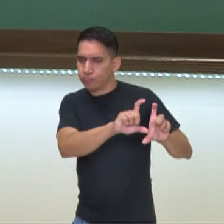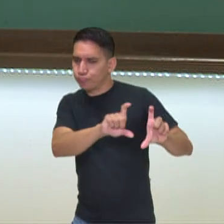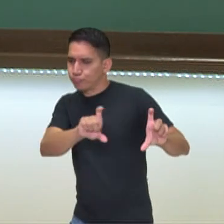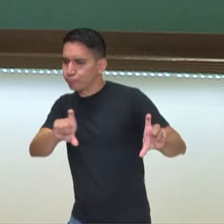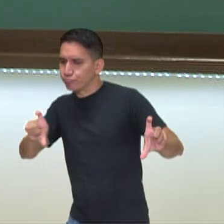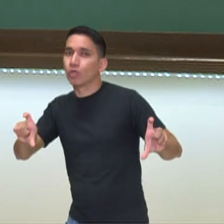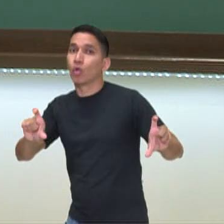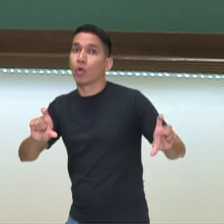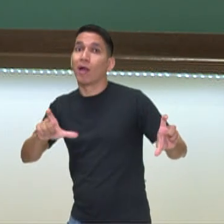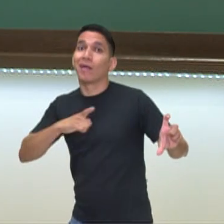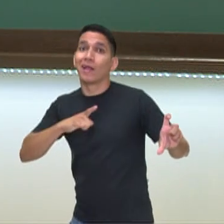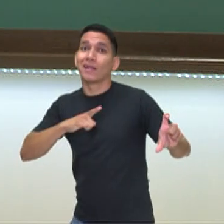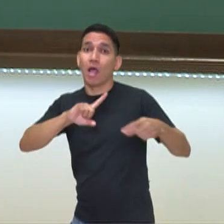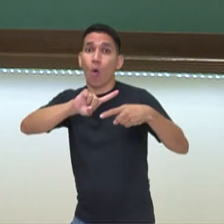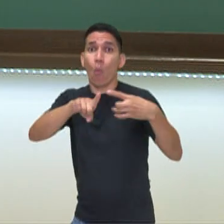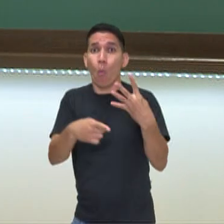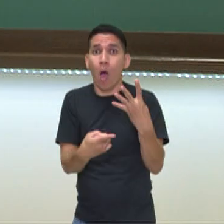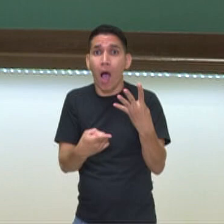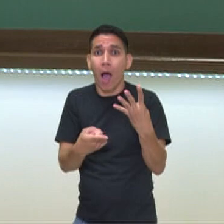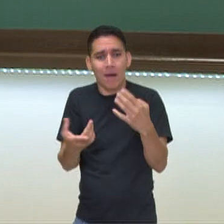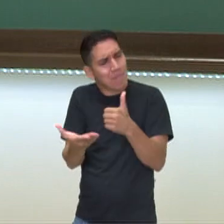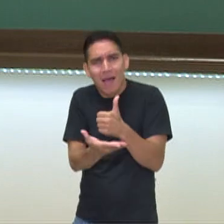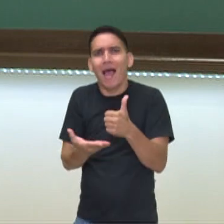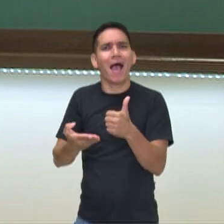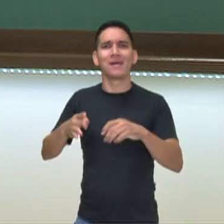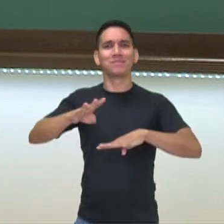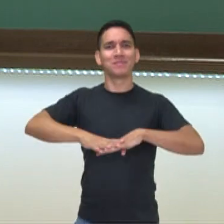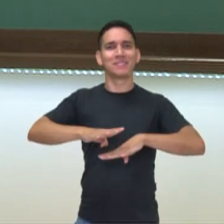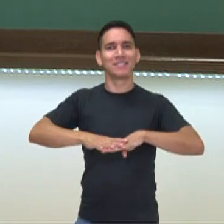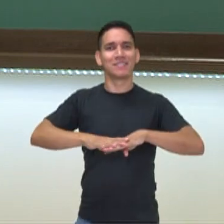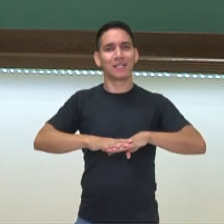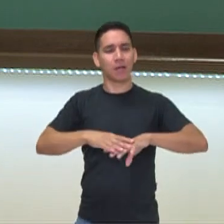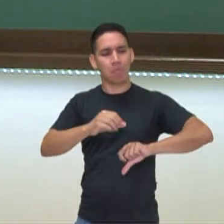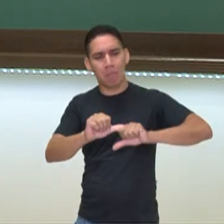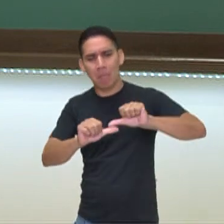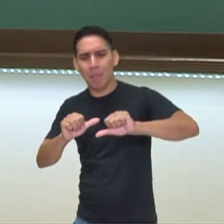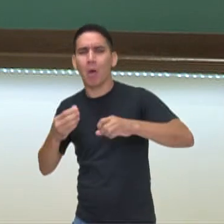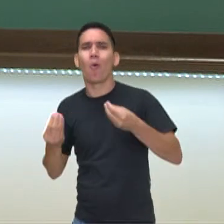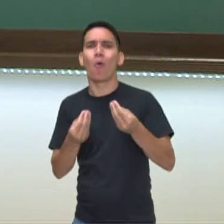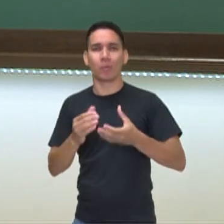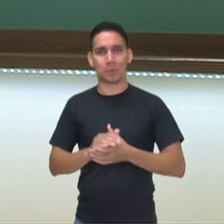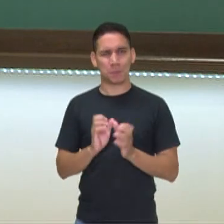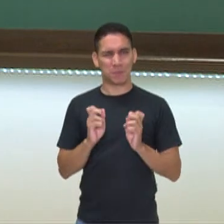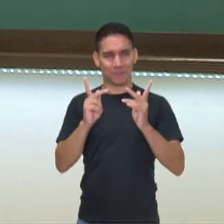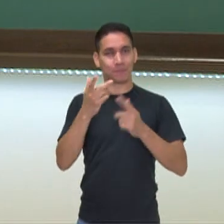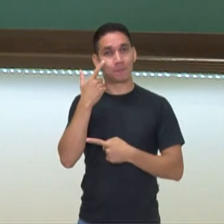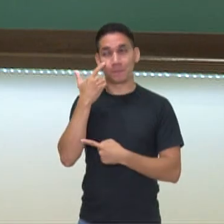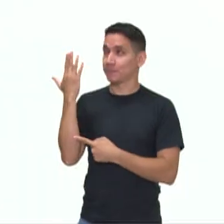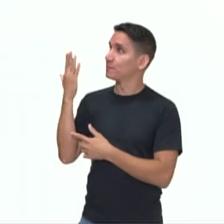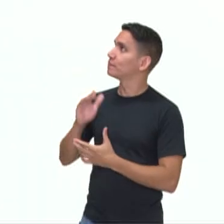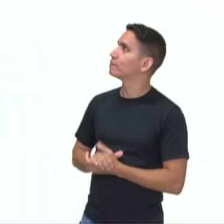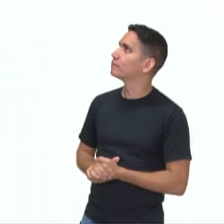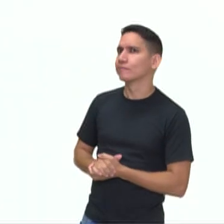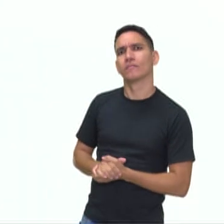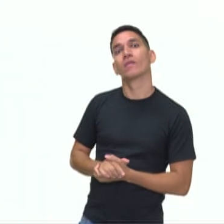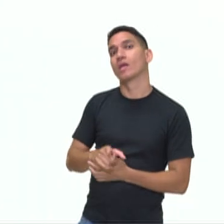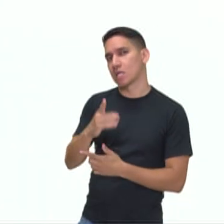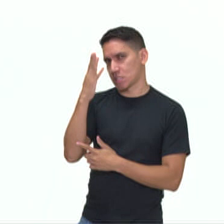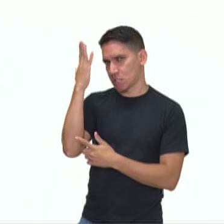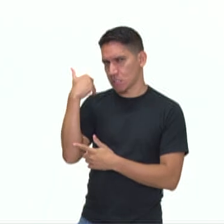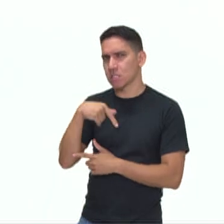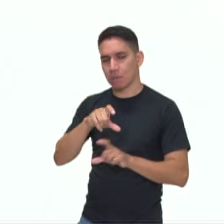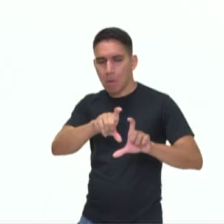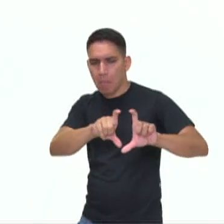numérica envolvendo as 4 operações básicas da matemática, certo? Vamos lá! Sabiam que as